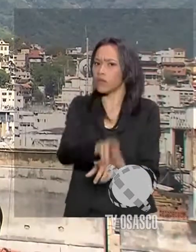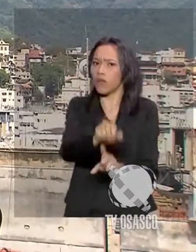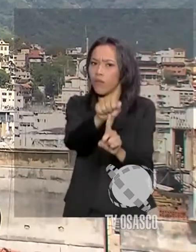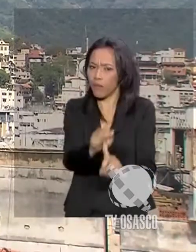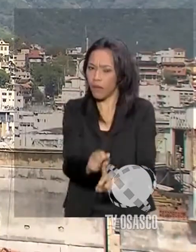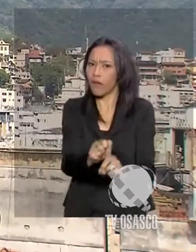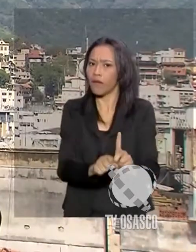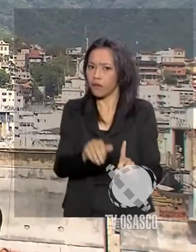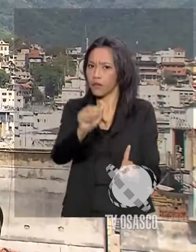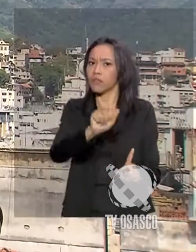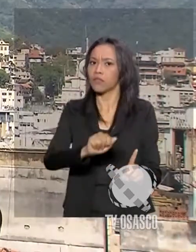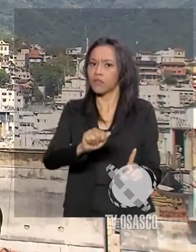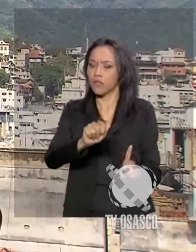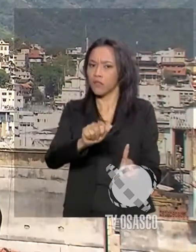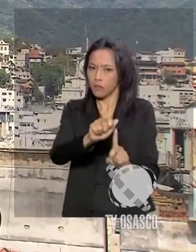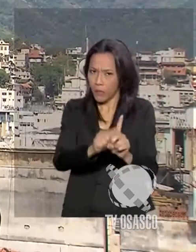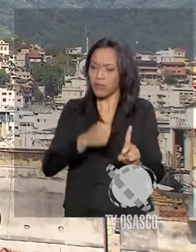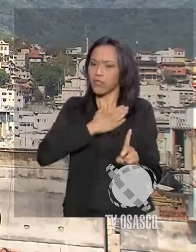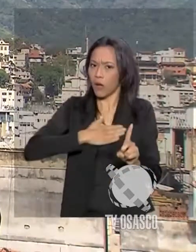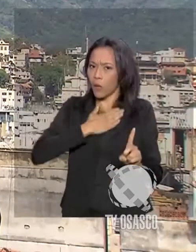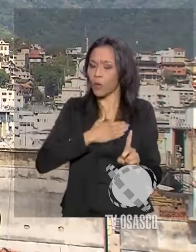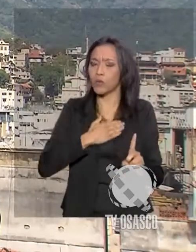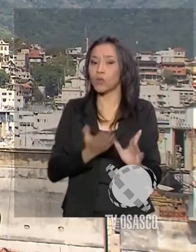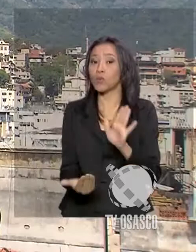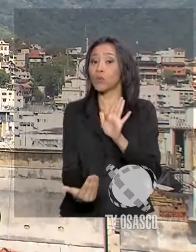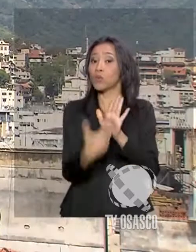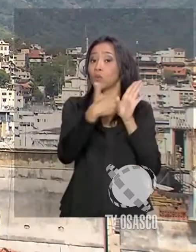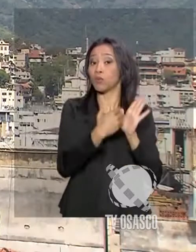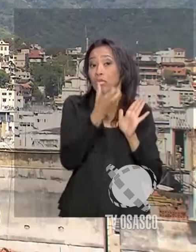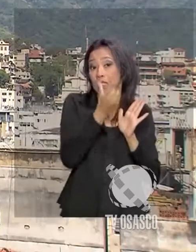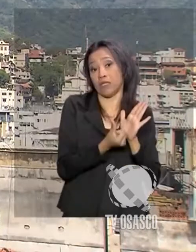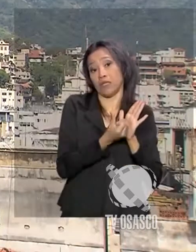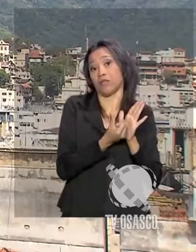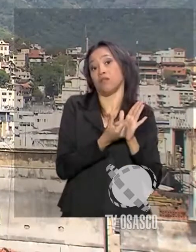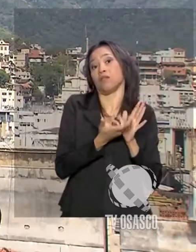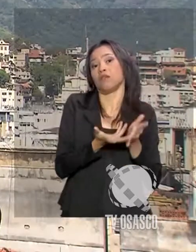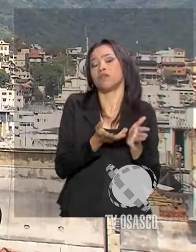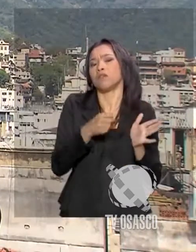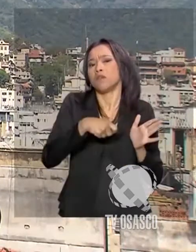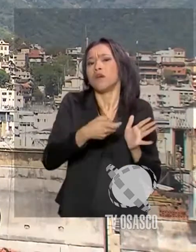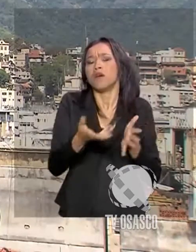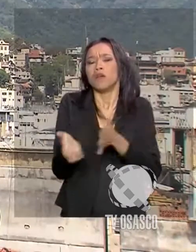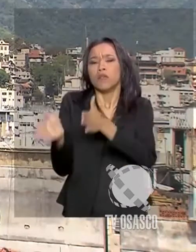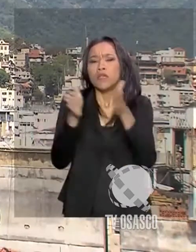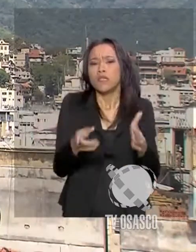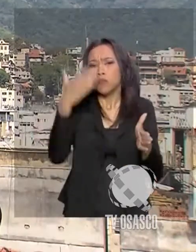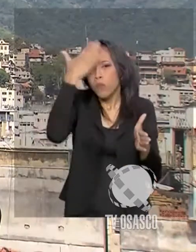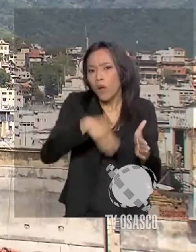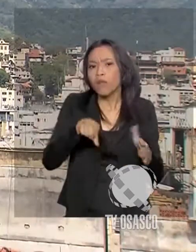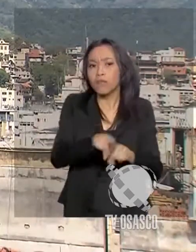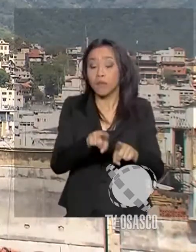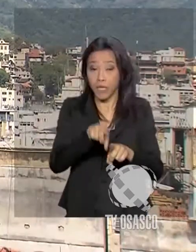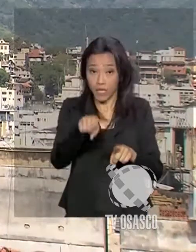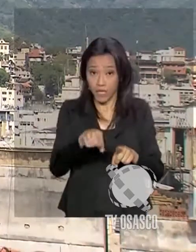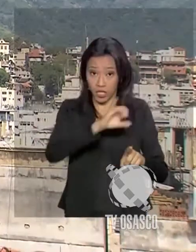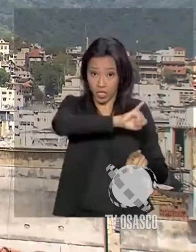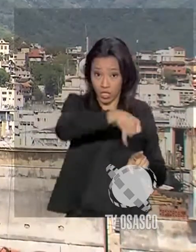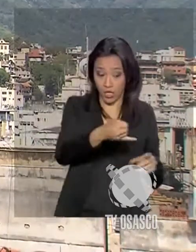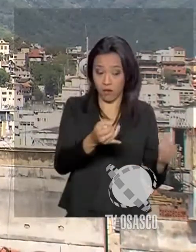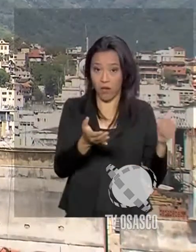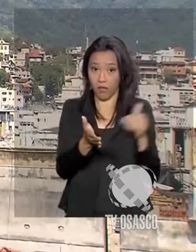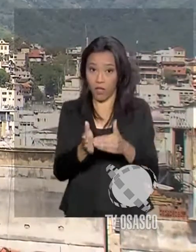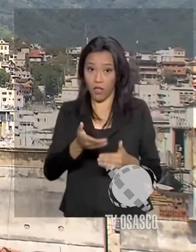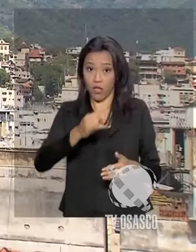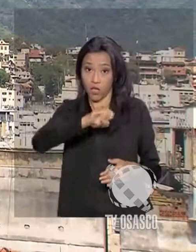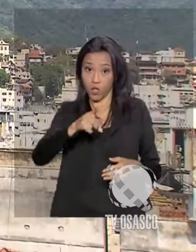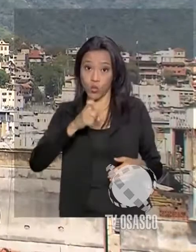nos últimos seis anos. Além disso, uma pesquisa feita pela Confederação Nacional de Comércio mostra que, de janeiro até julho, o turismo teve